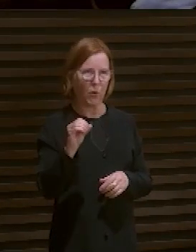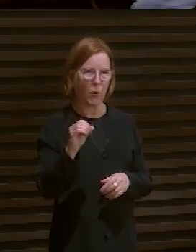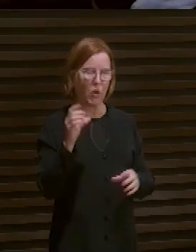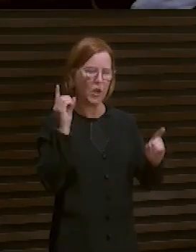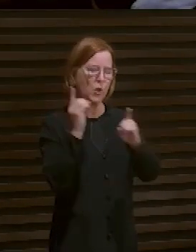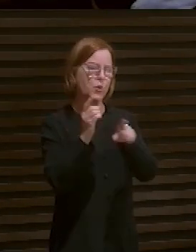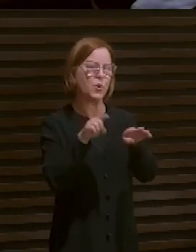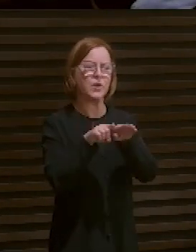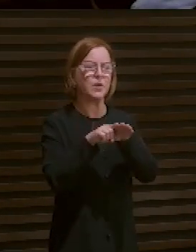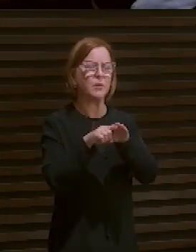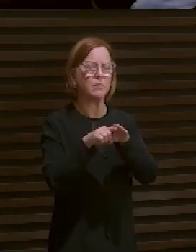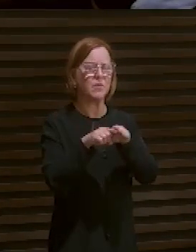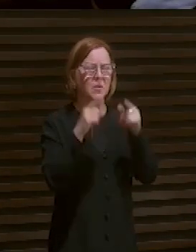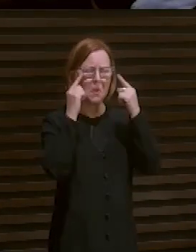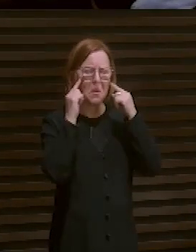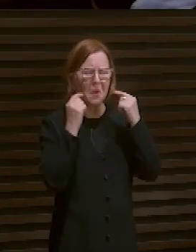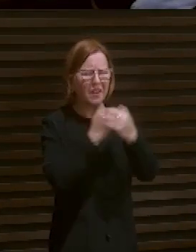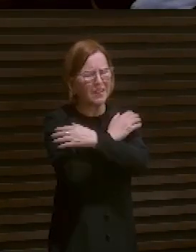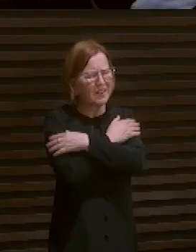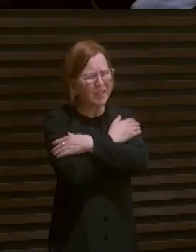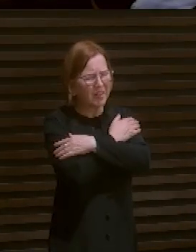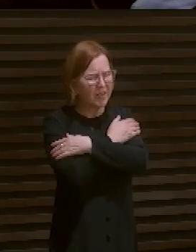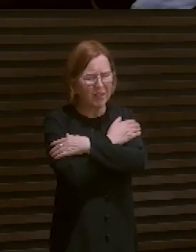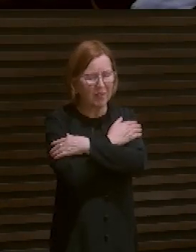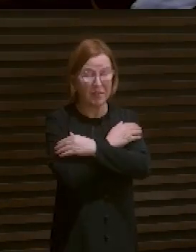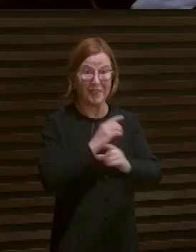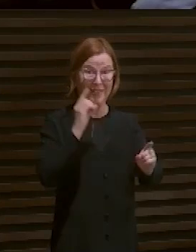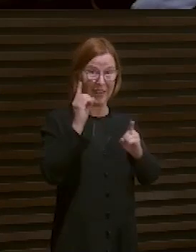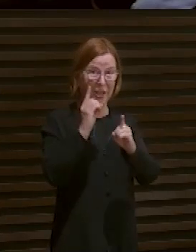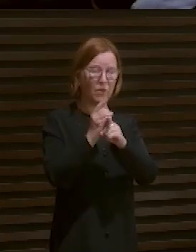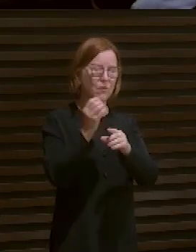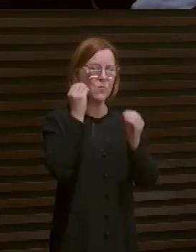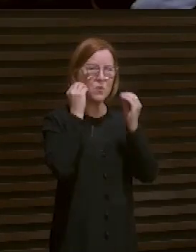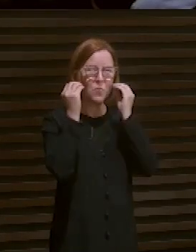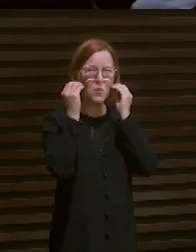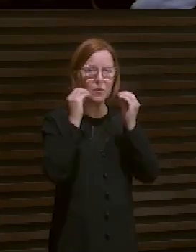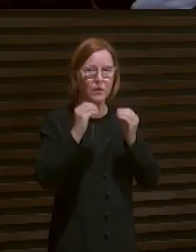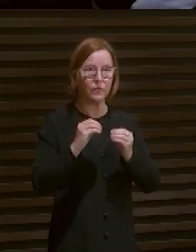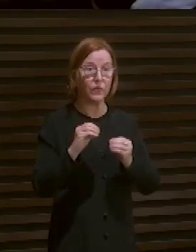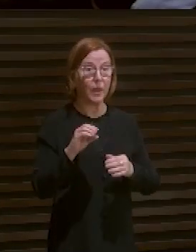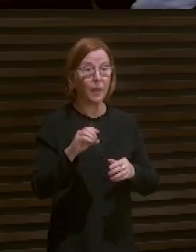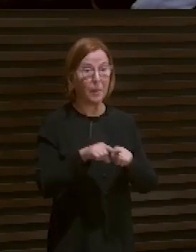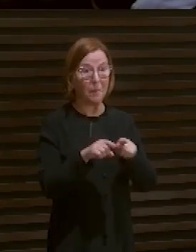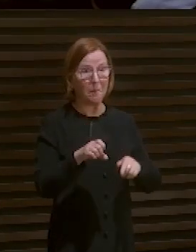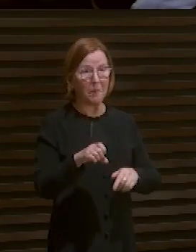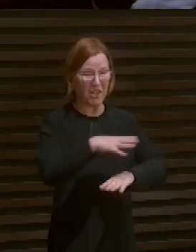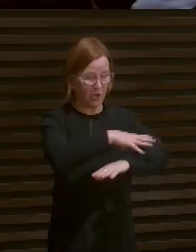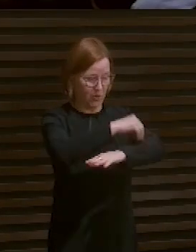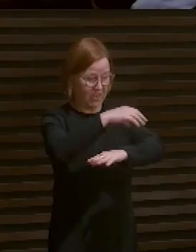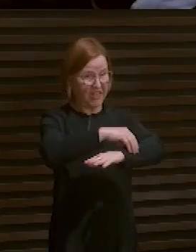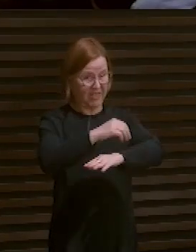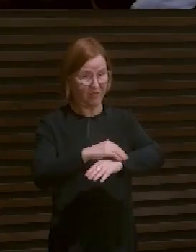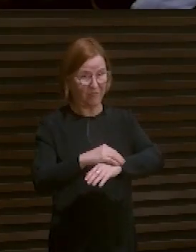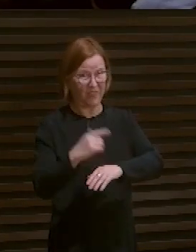aí aquele encontro gostoso, eles se beijam. E aí o Esaú, que veio com uma tropa